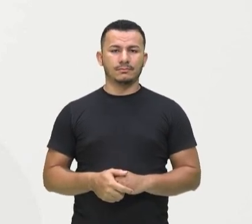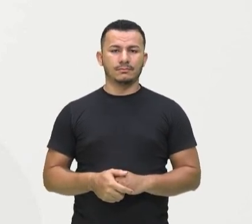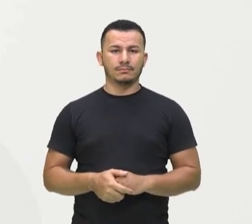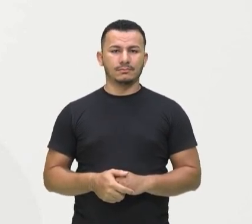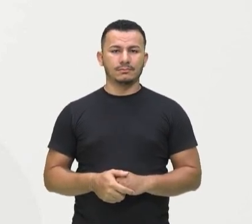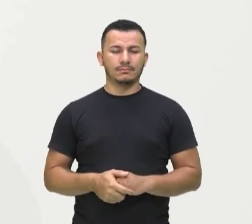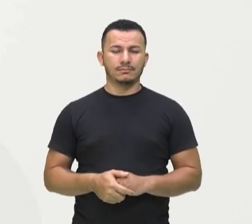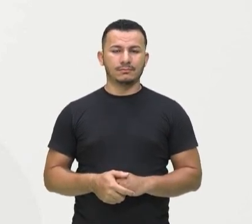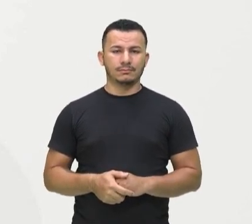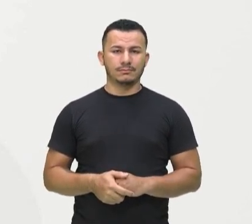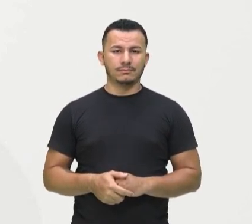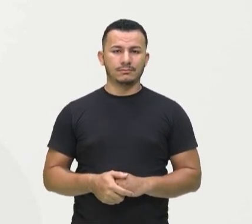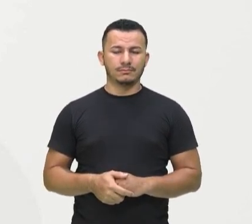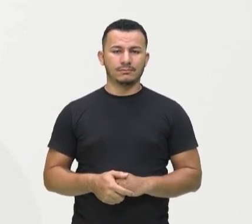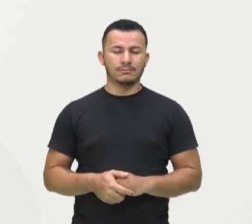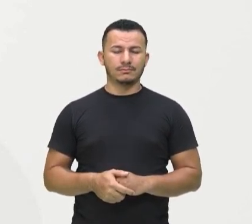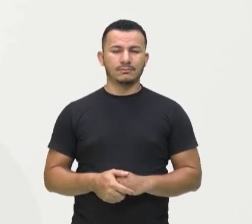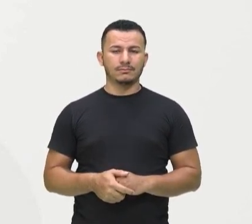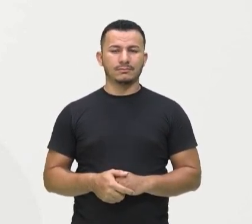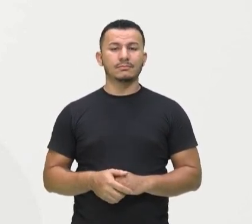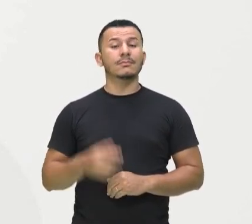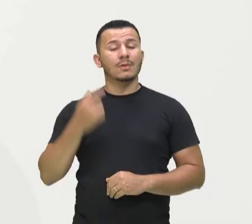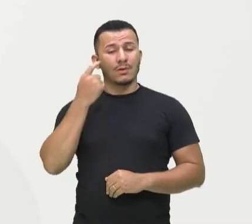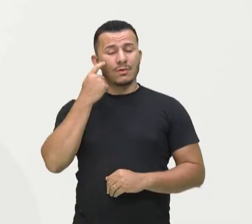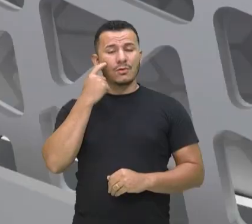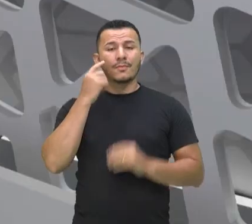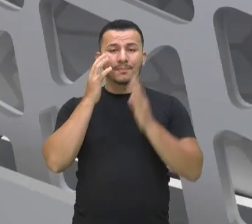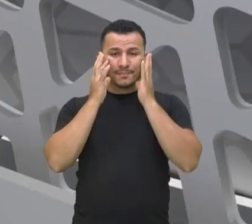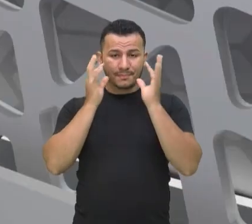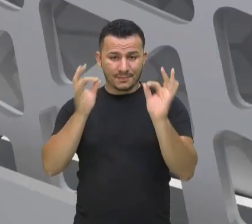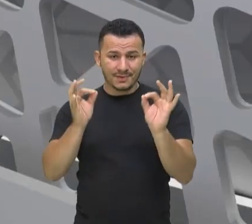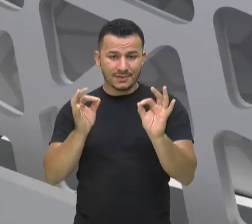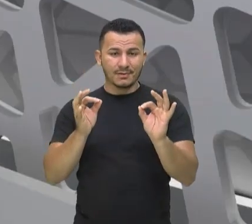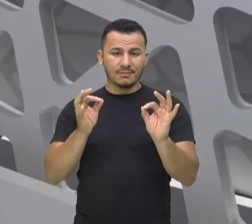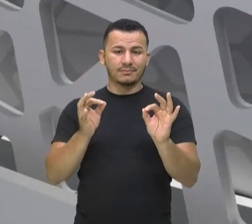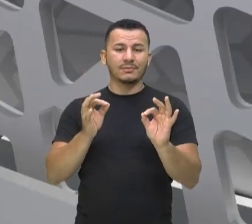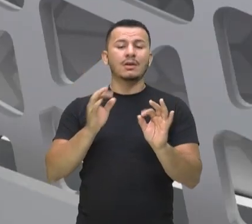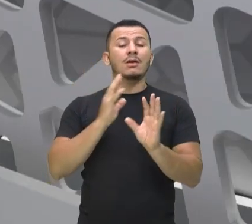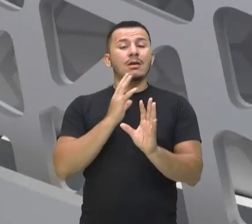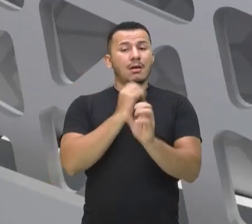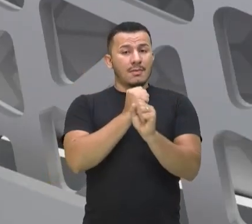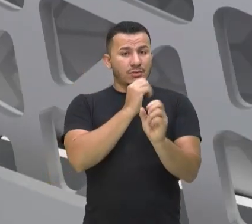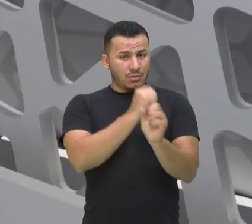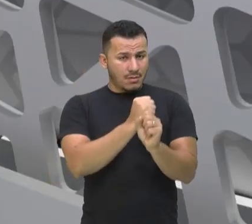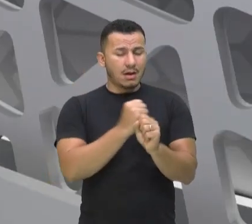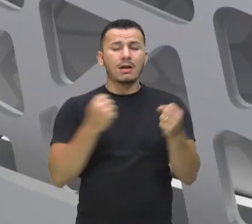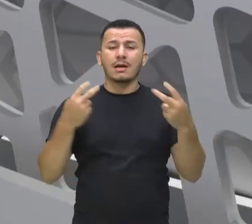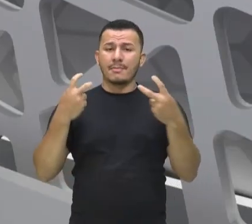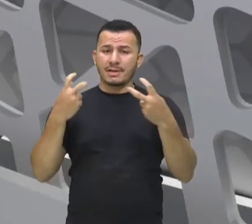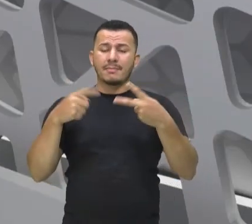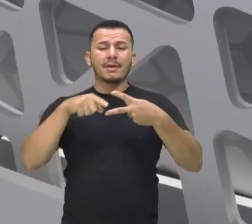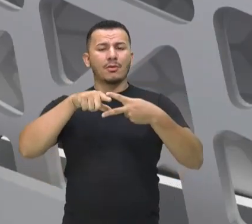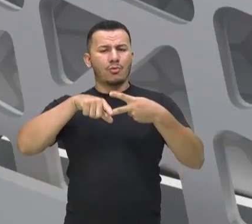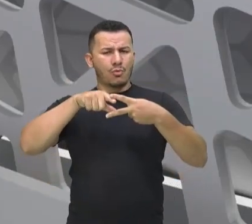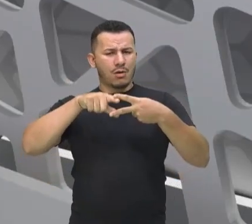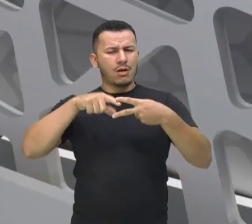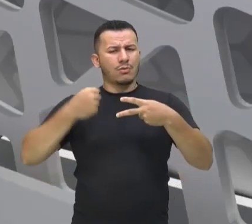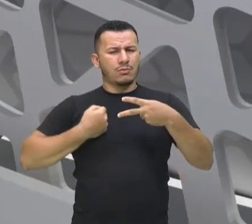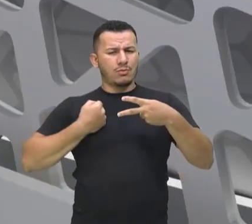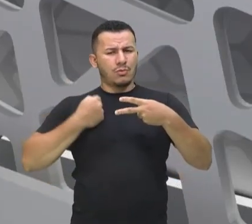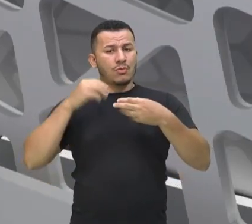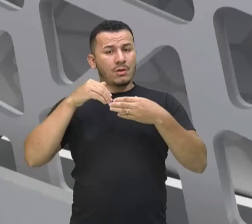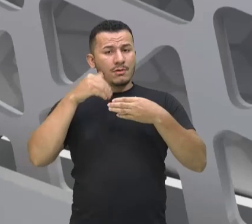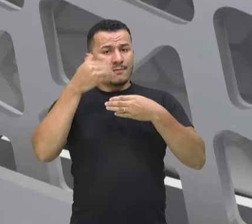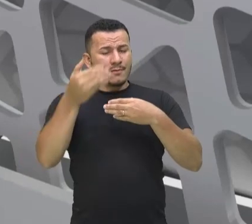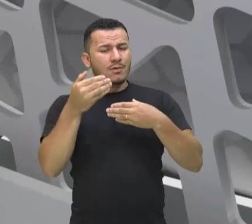aqui, ó. Observe o seguinte. Para você somar, para você identificar o ângulo externo de um polígono, se